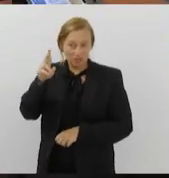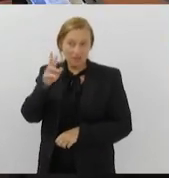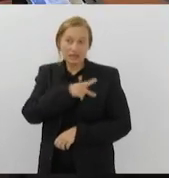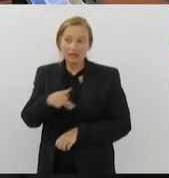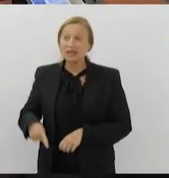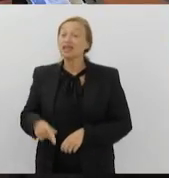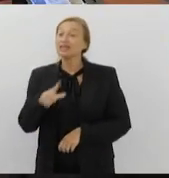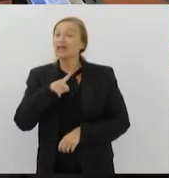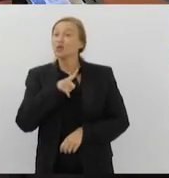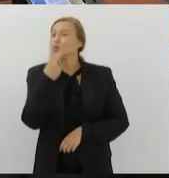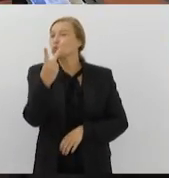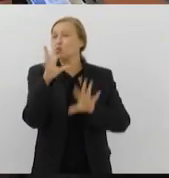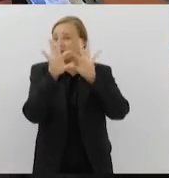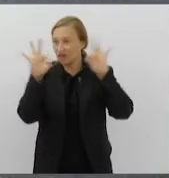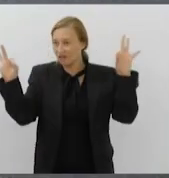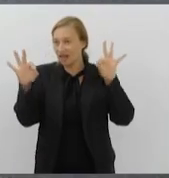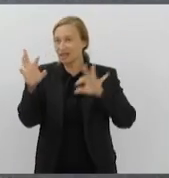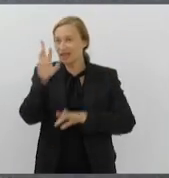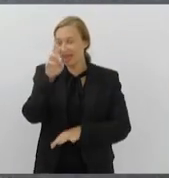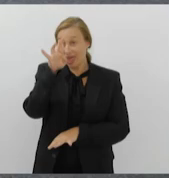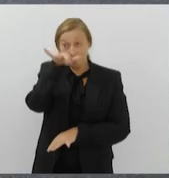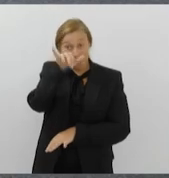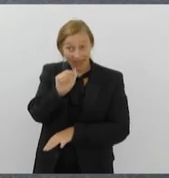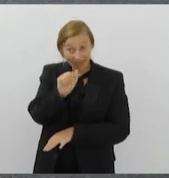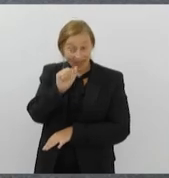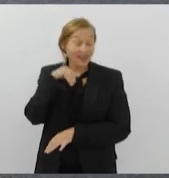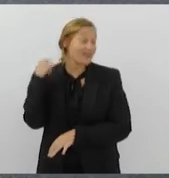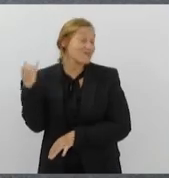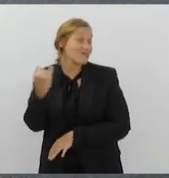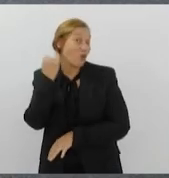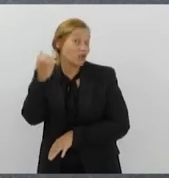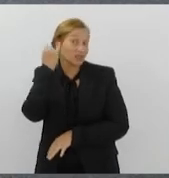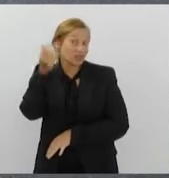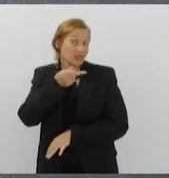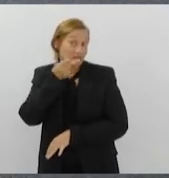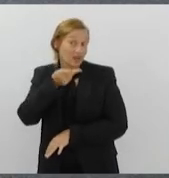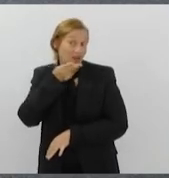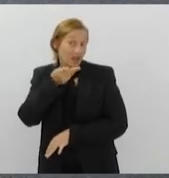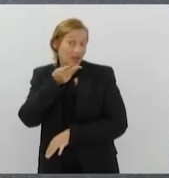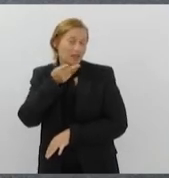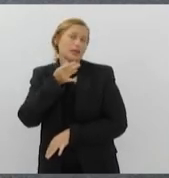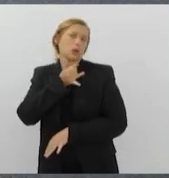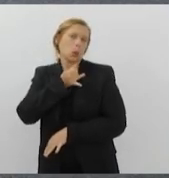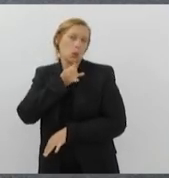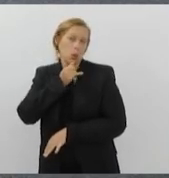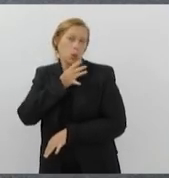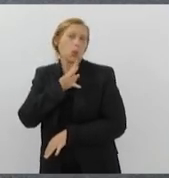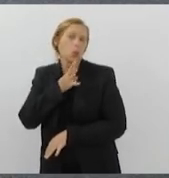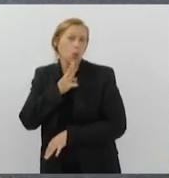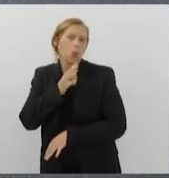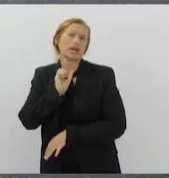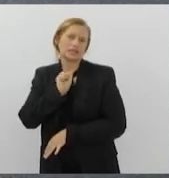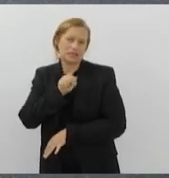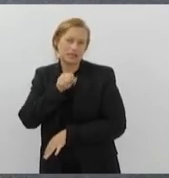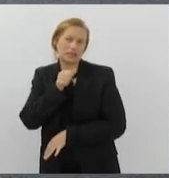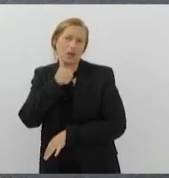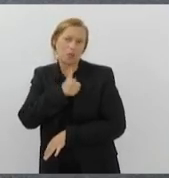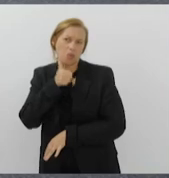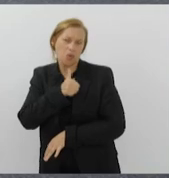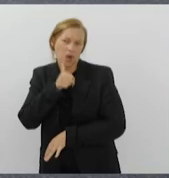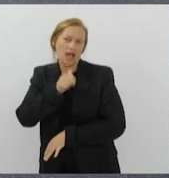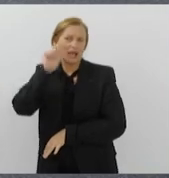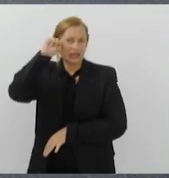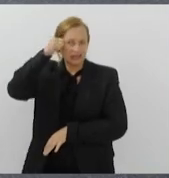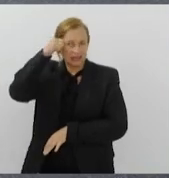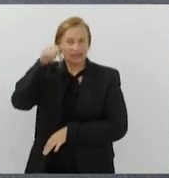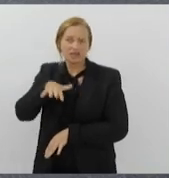duas frases da Rebeca Andrade que é importante dizer que ela se reconhece, sim, como uma mulher negra, da